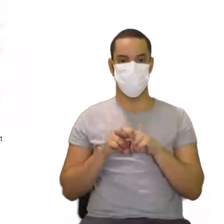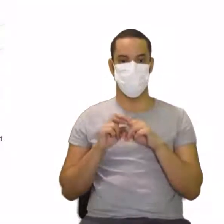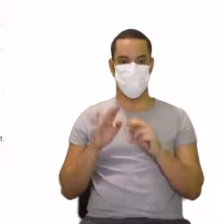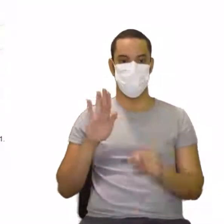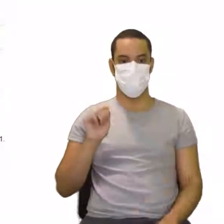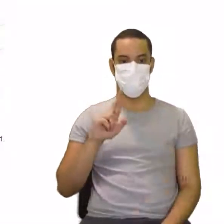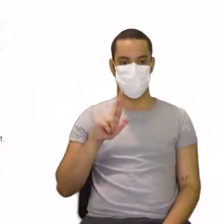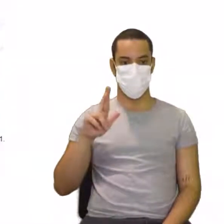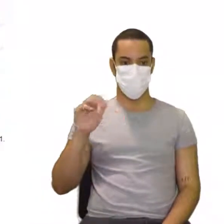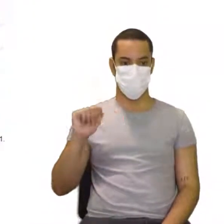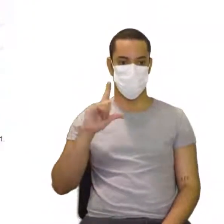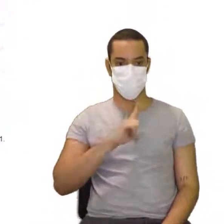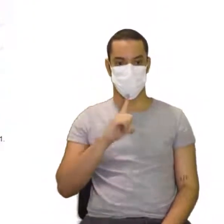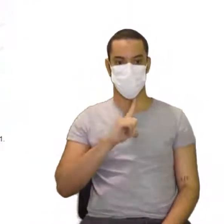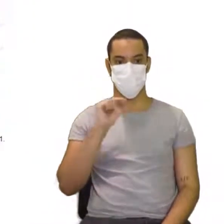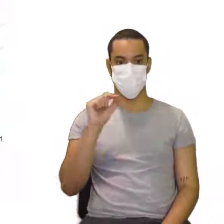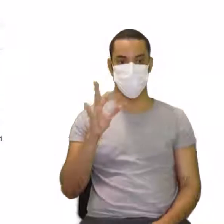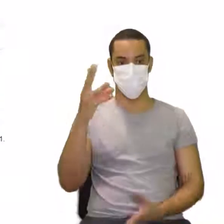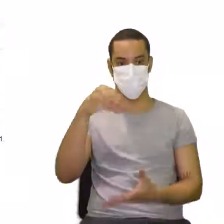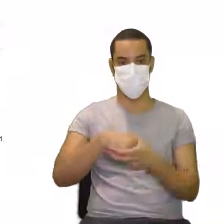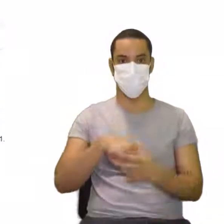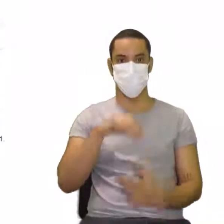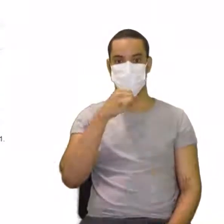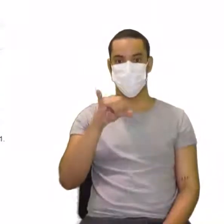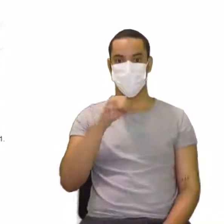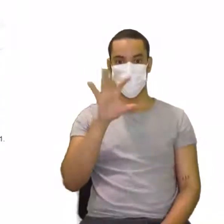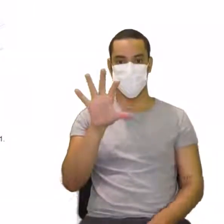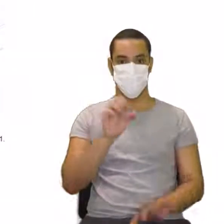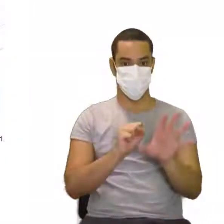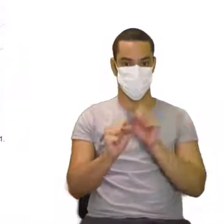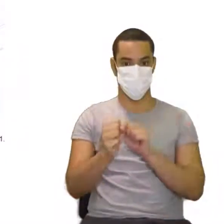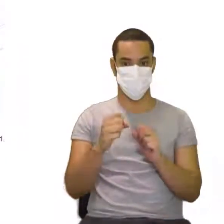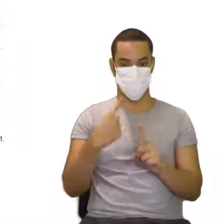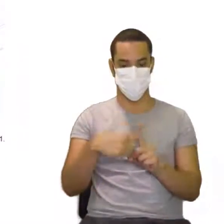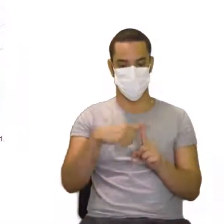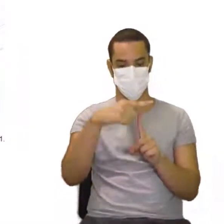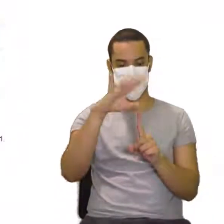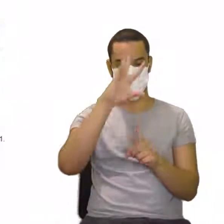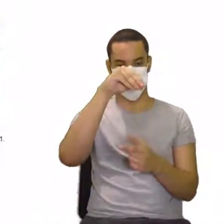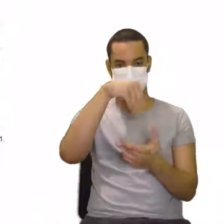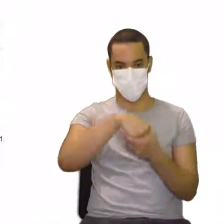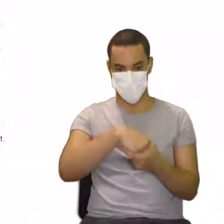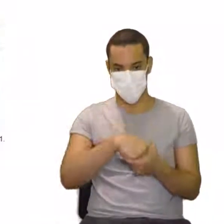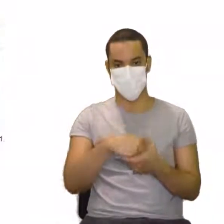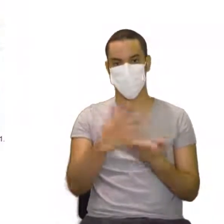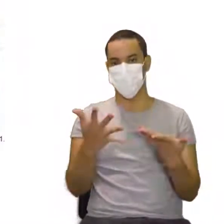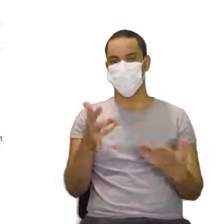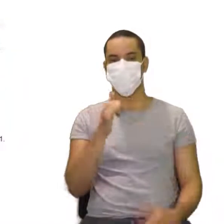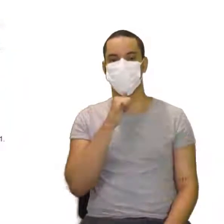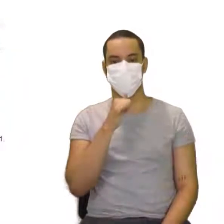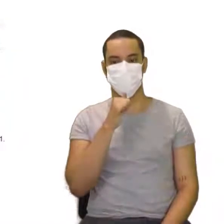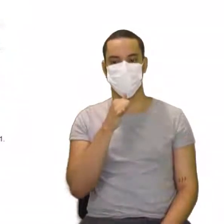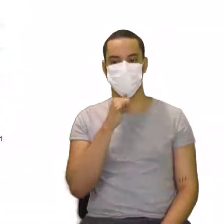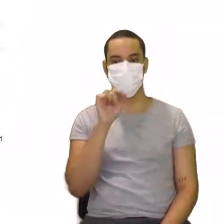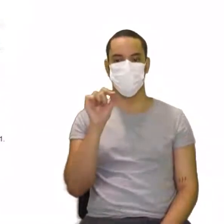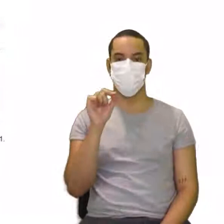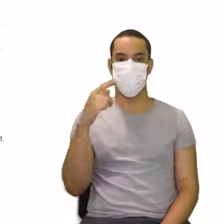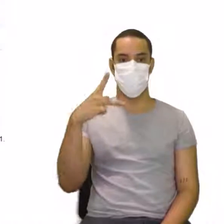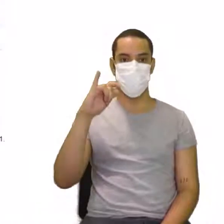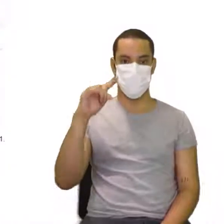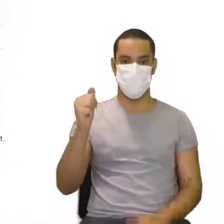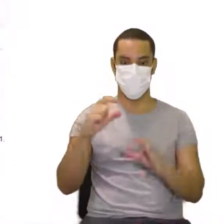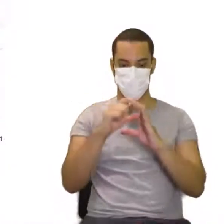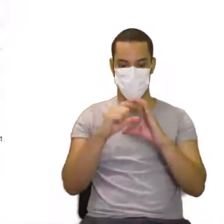vai servir como acumulador de energia, tá bom? Para os portadores de carga, por exemplo, como uma pilha.